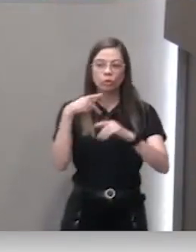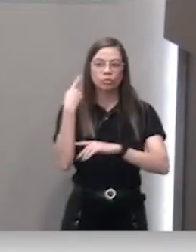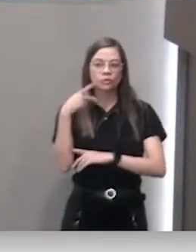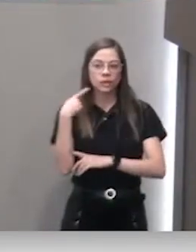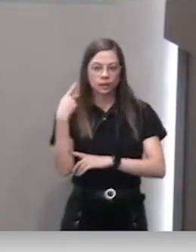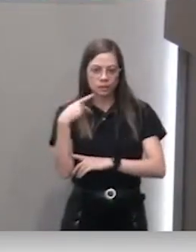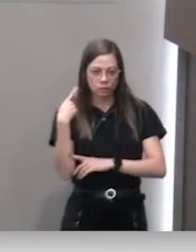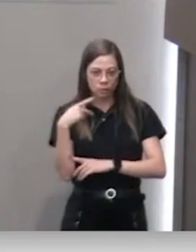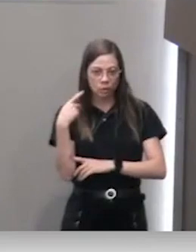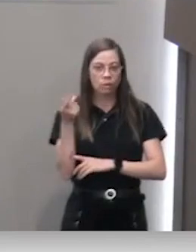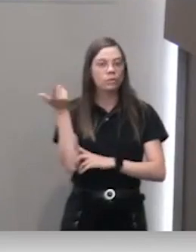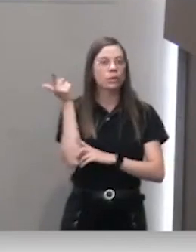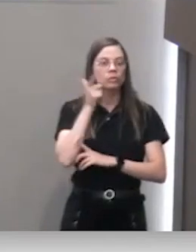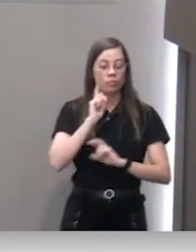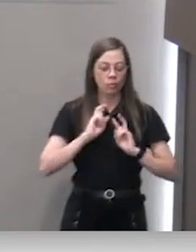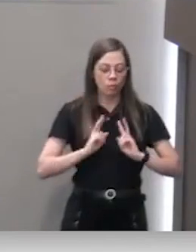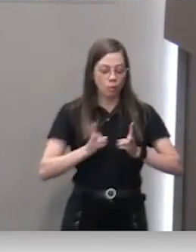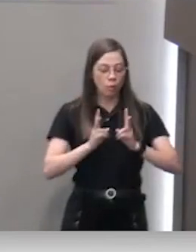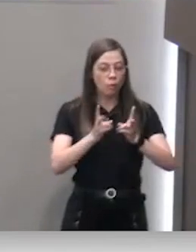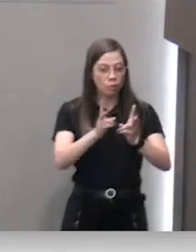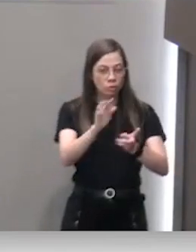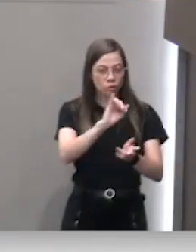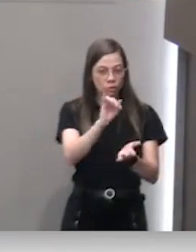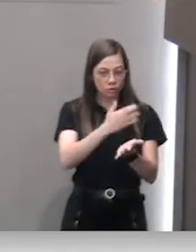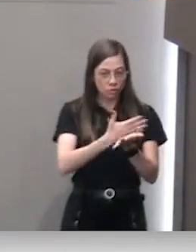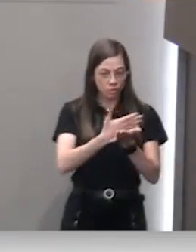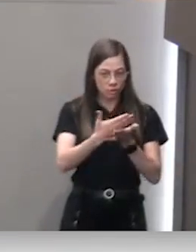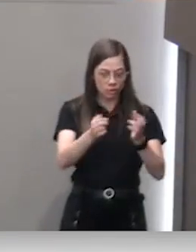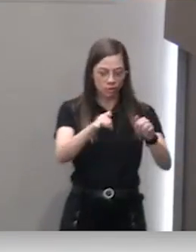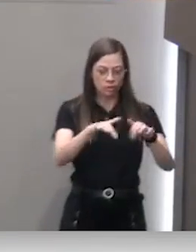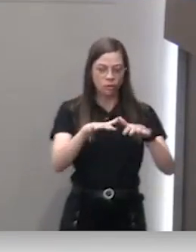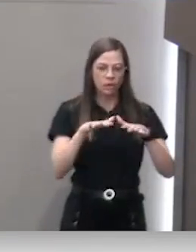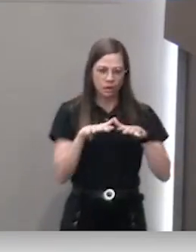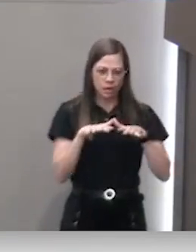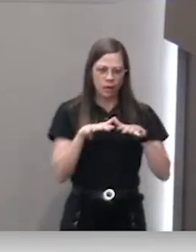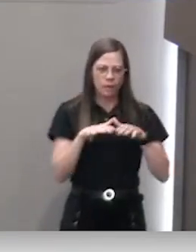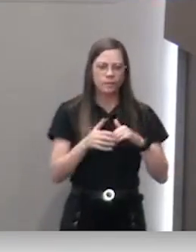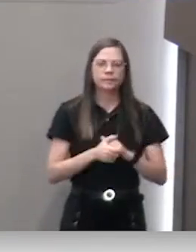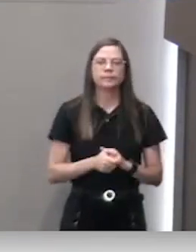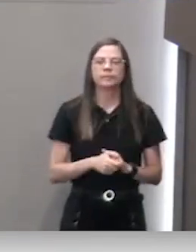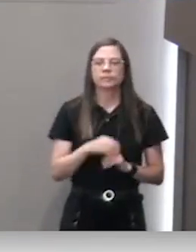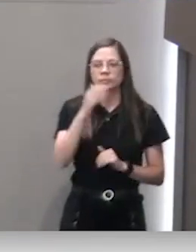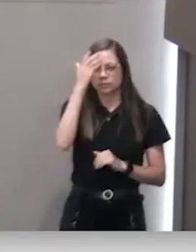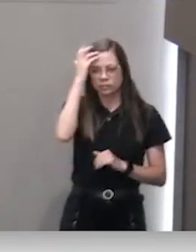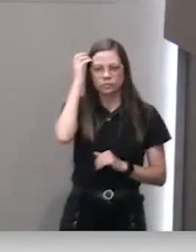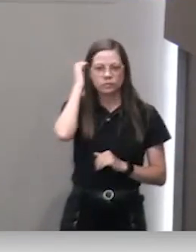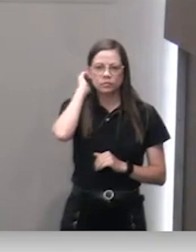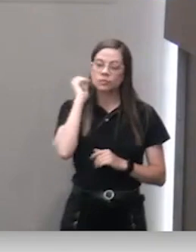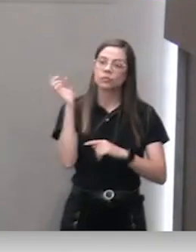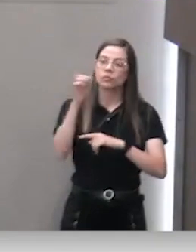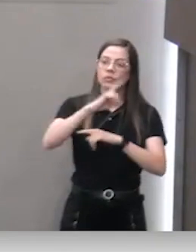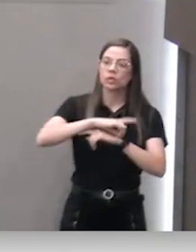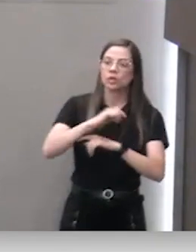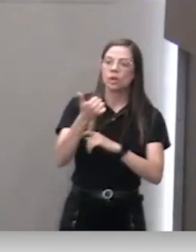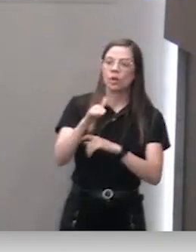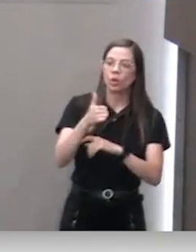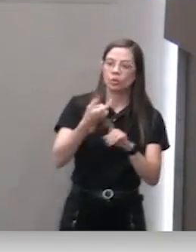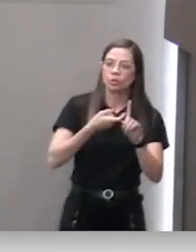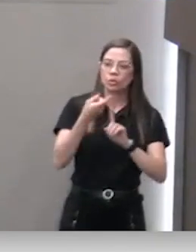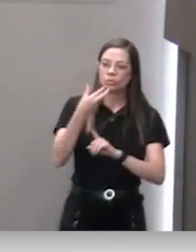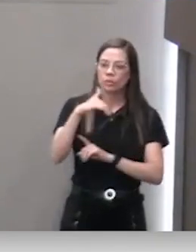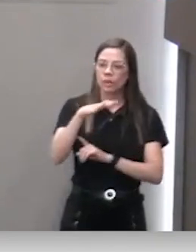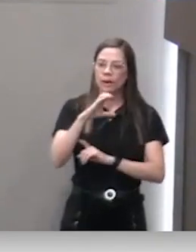vereadores para darmos início à sessão plenária do dia 11 de março